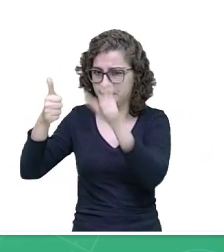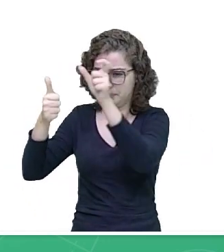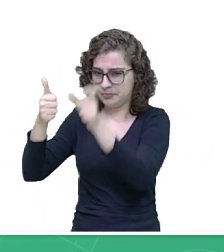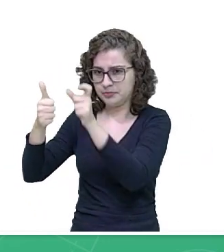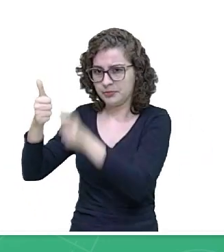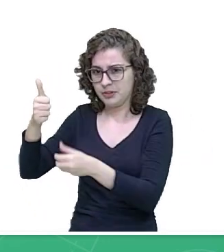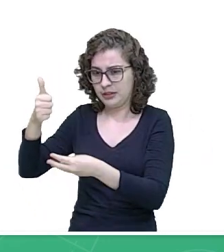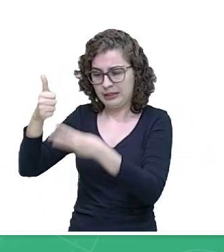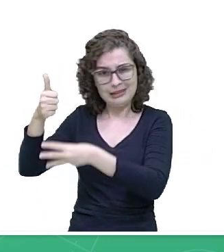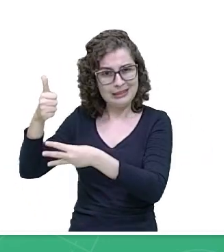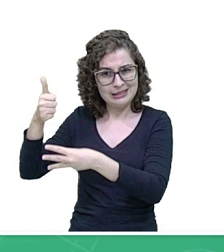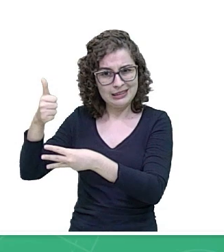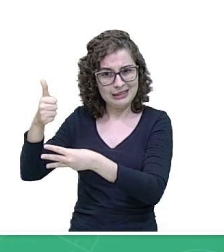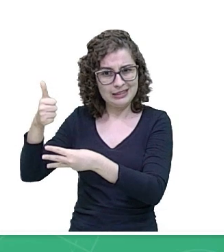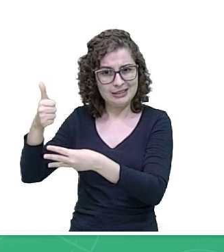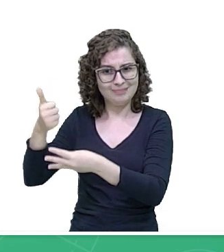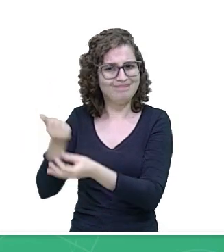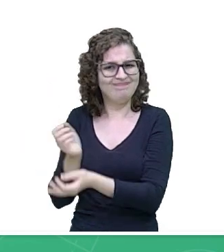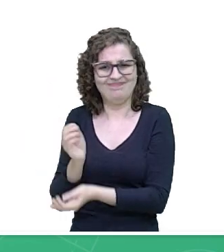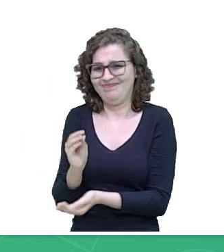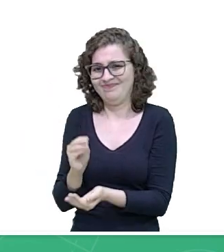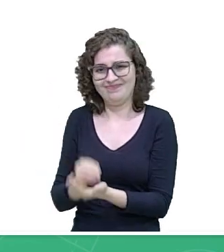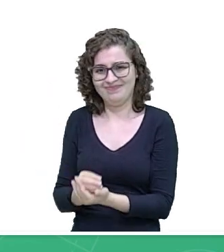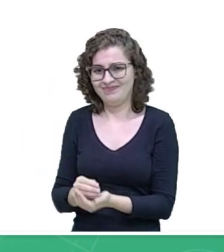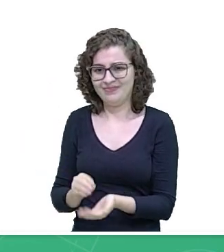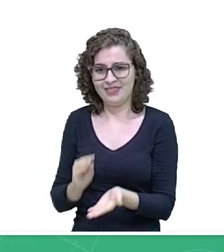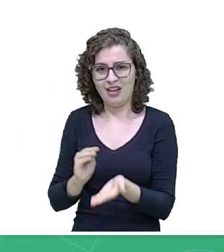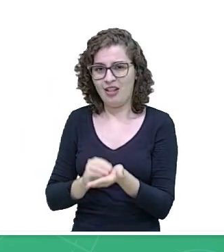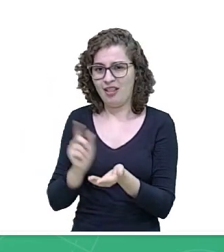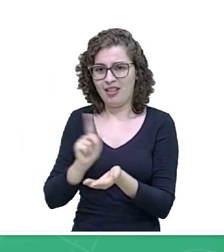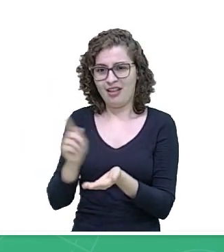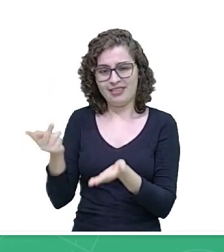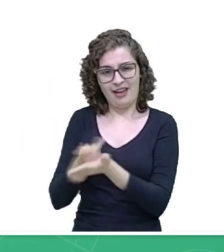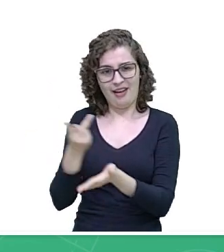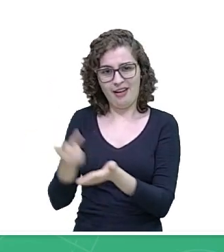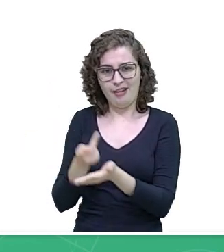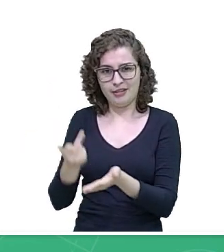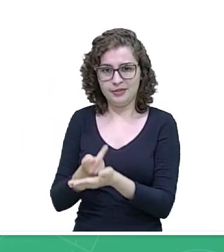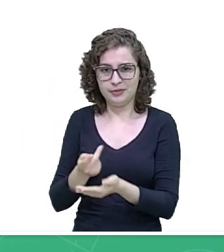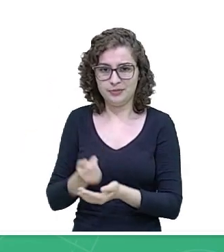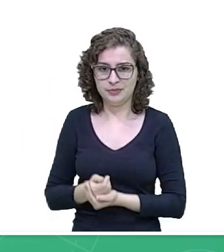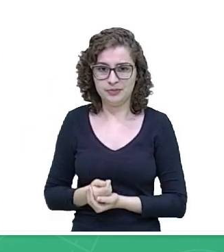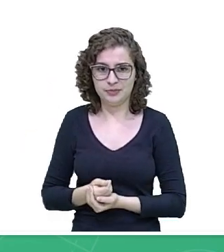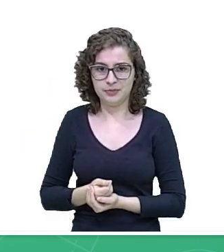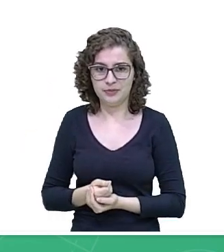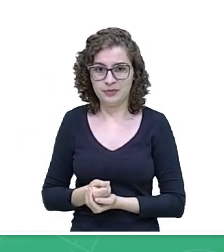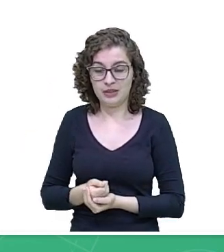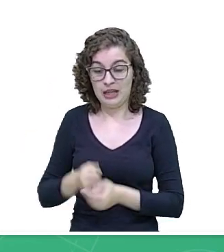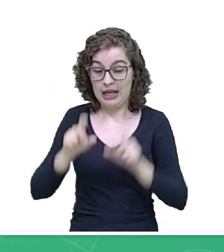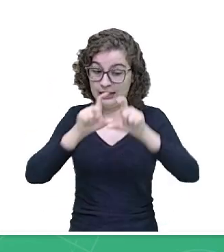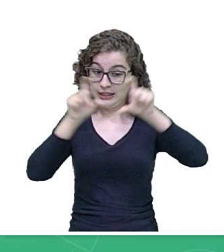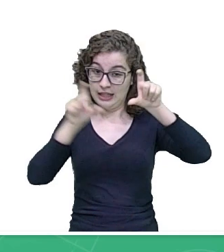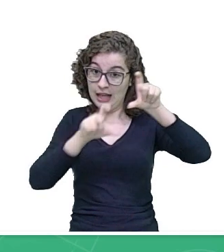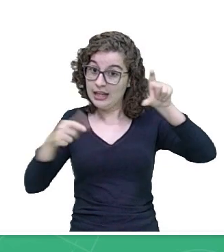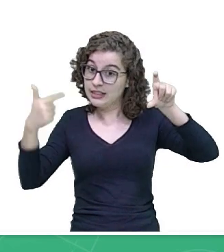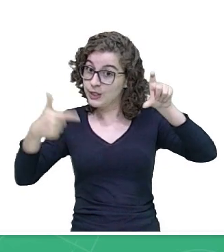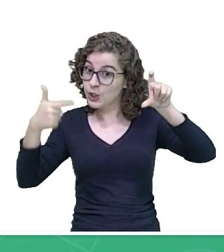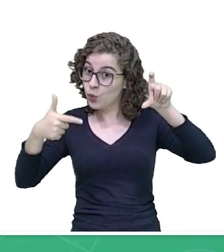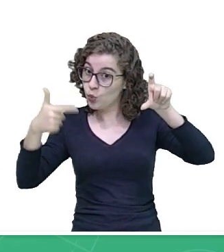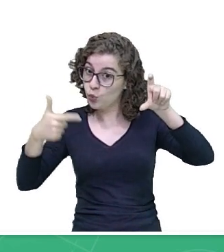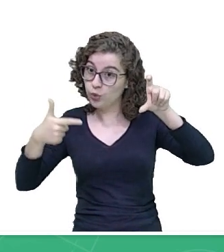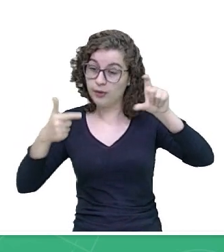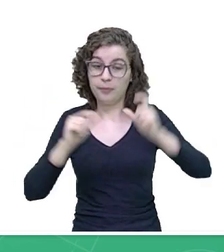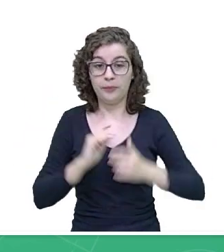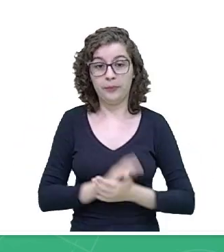coluna. Isso aqui é falso, né? Por quê? Porque o elemento ele não está na primeira linha. Ele está na segunda linha.